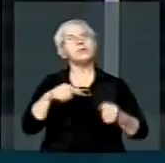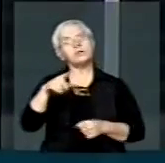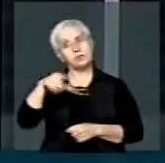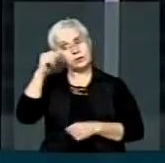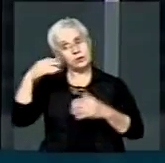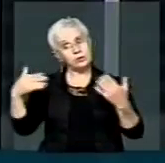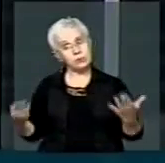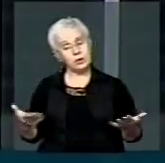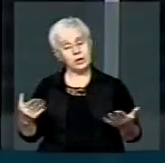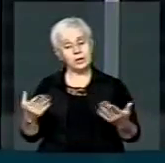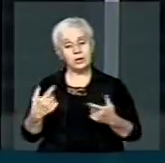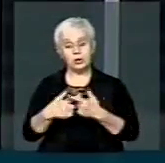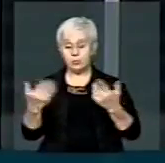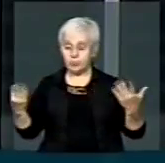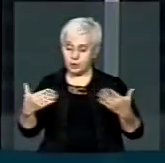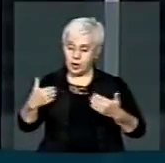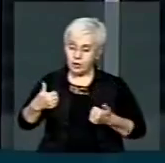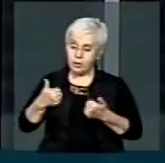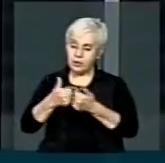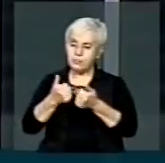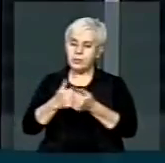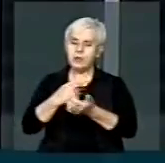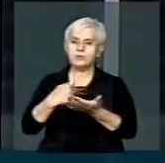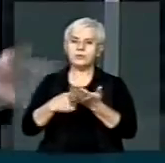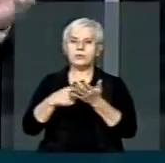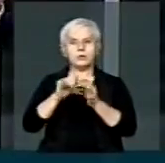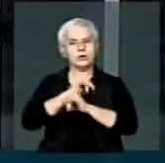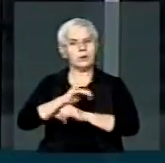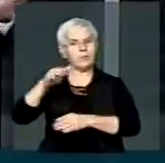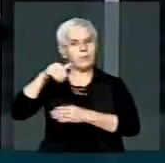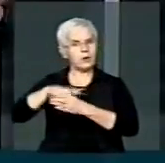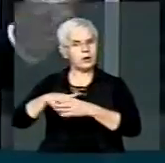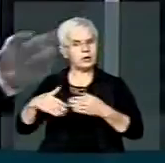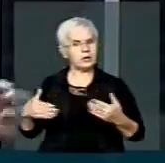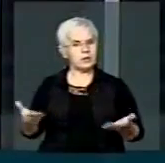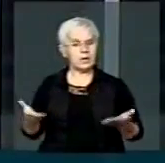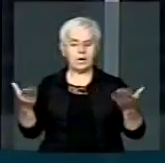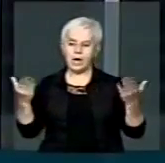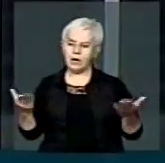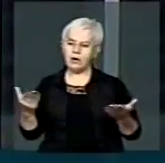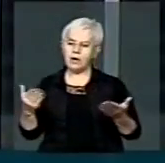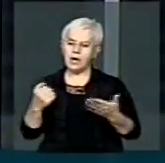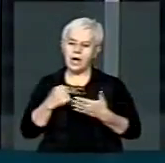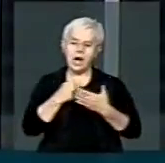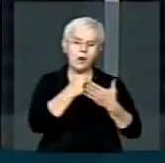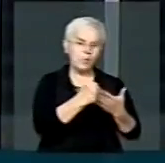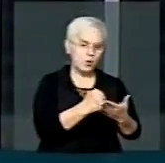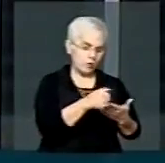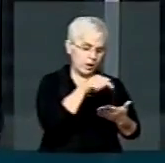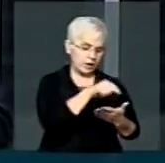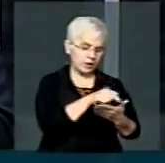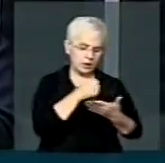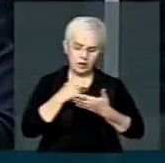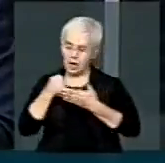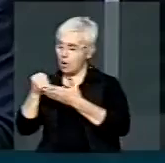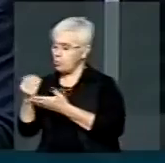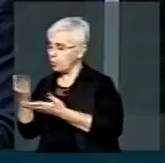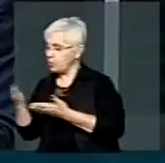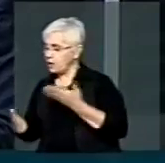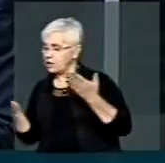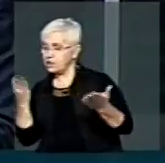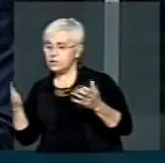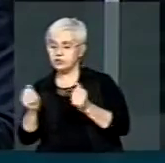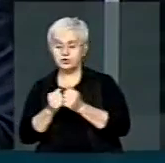porque o período da campanha eleitoral está se aproximando e não haverá mais condições das pessoas se apresentarem na política com